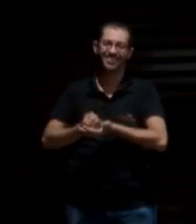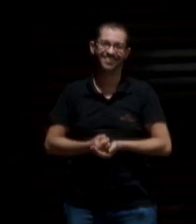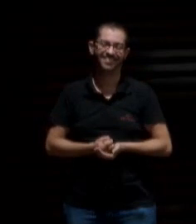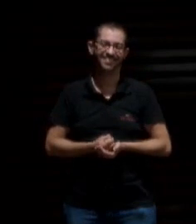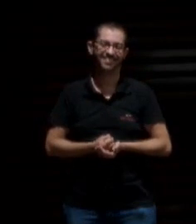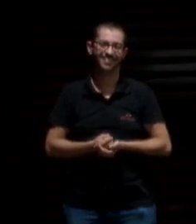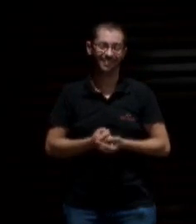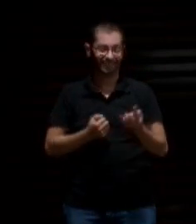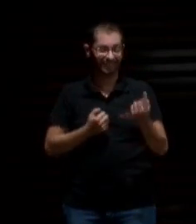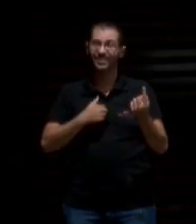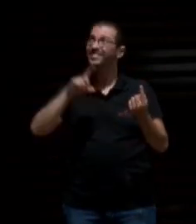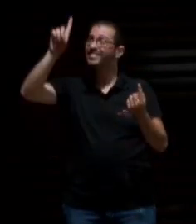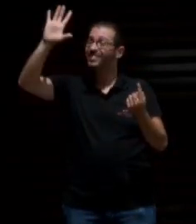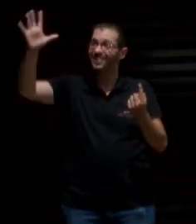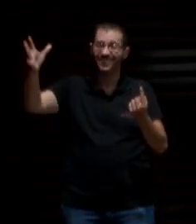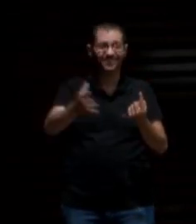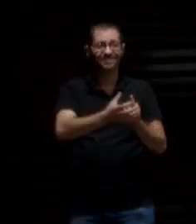Eu não aguento mais viver aqui.